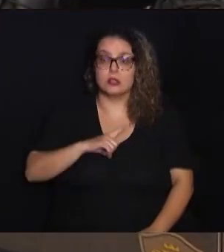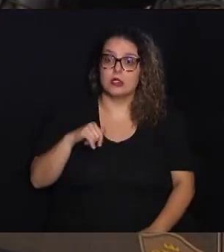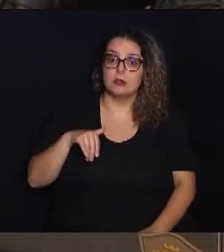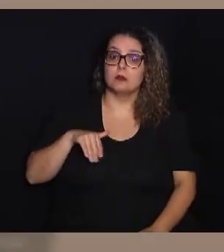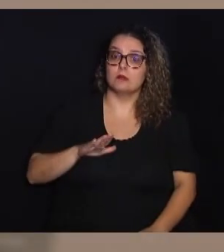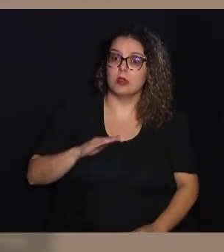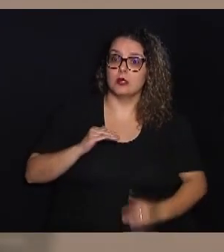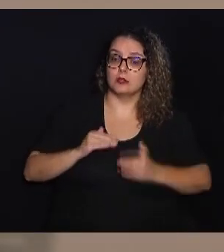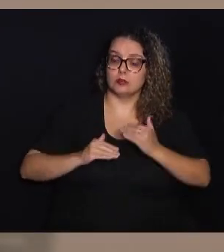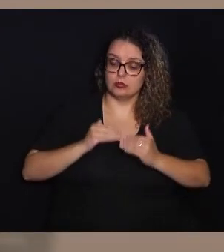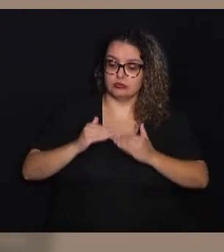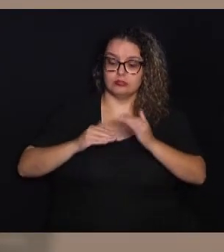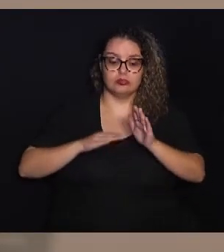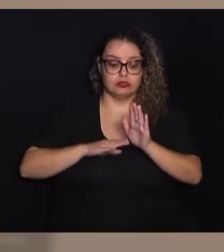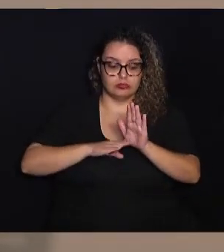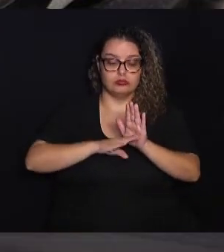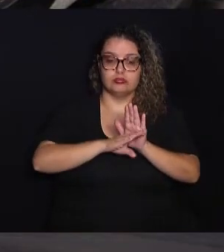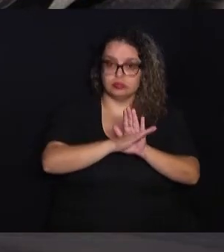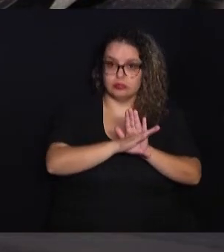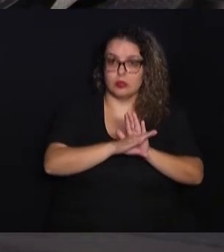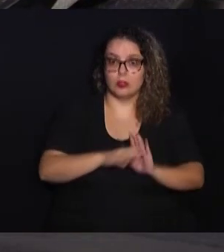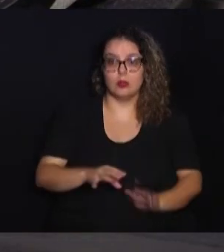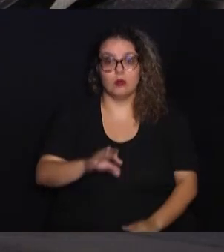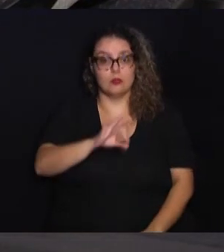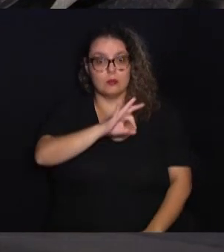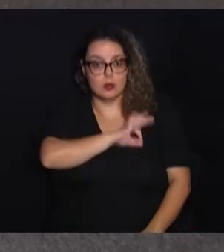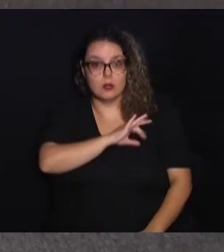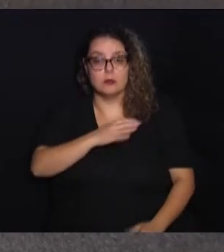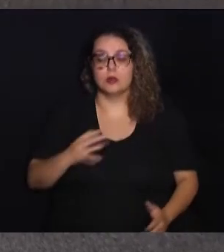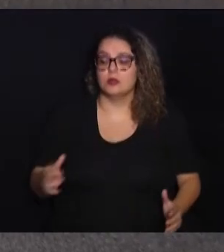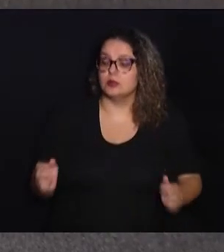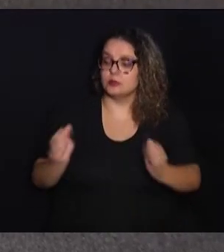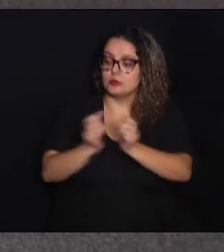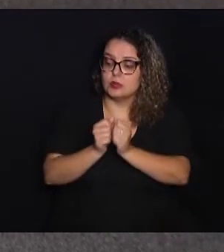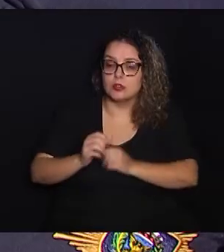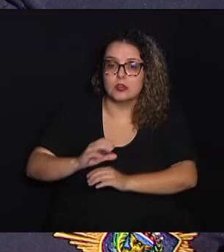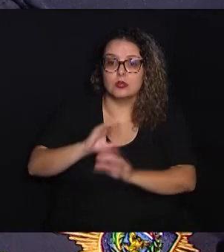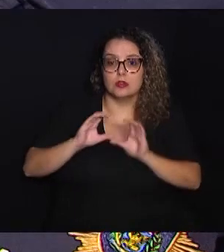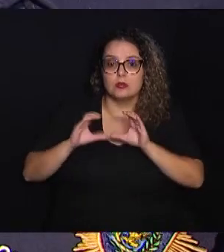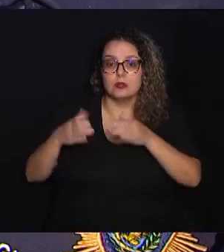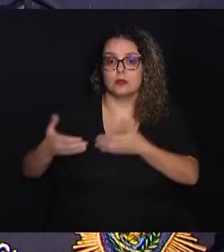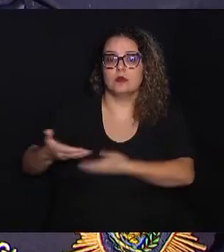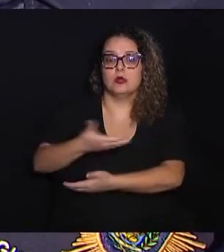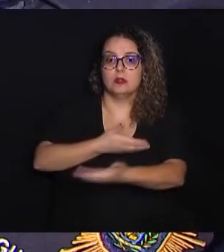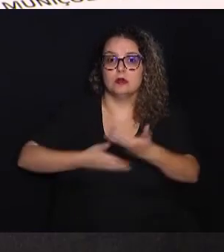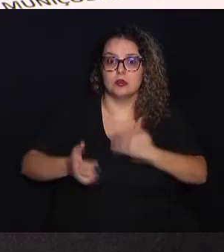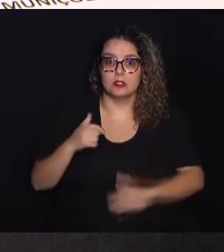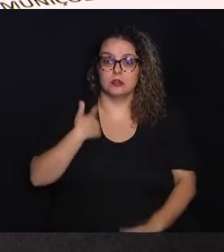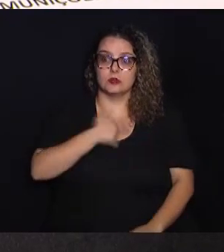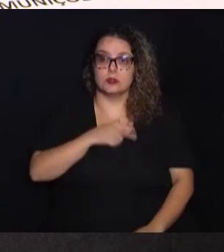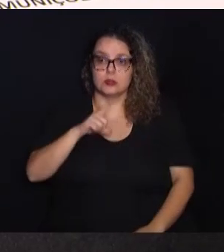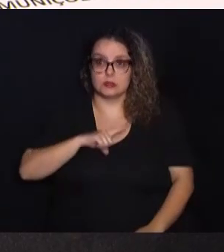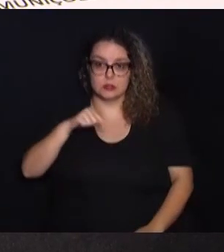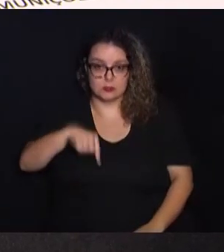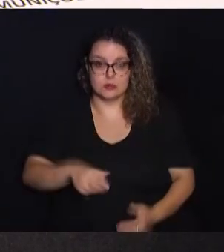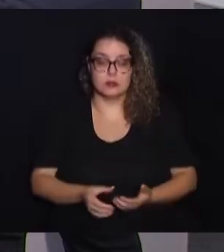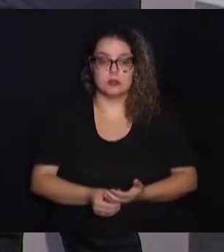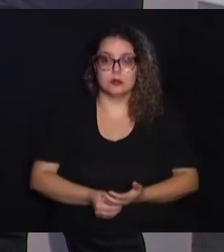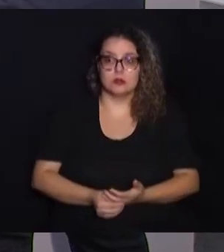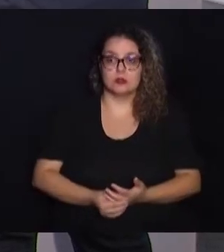guardas municipais, eles têm cada vez mais evoluindo, buscando uma polícia mais de proximidade, comunitária, e